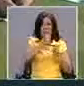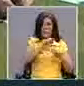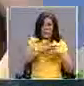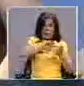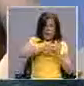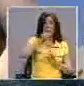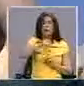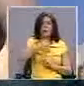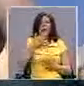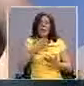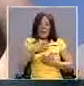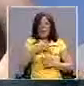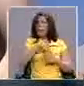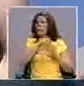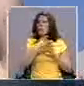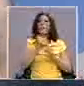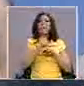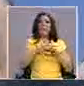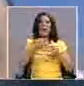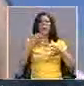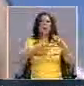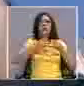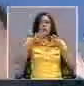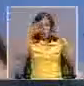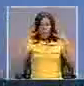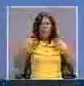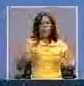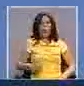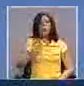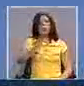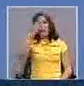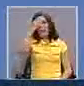com certeza um elogio a tudo o que faz funcionar o corpo e a mente.